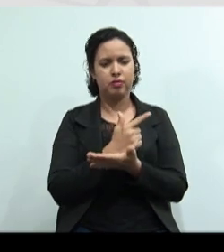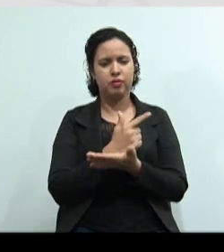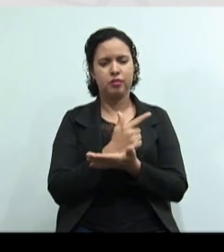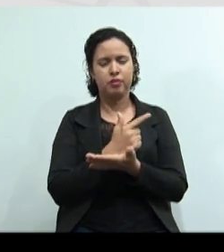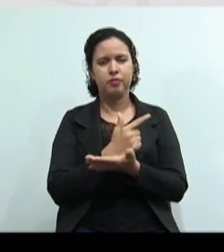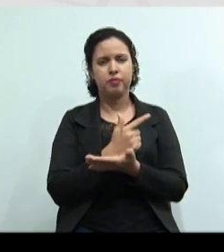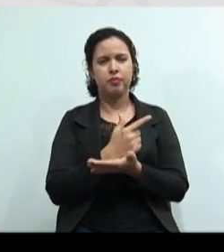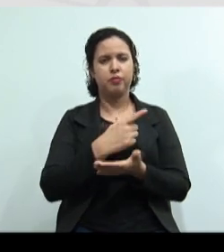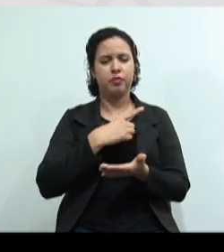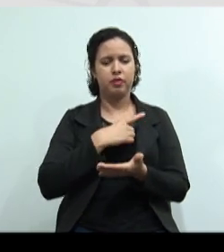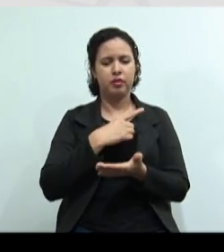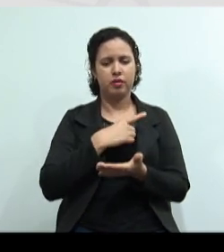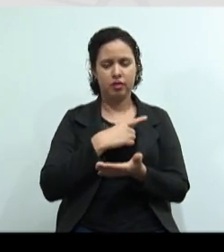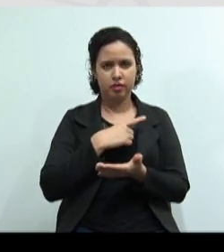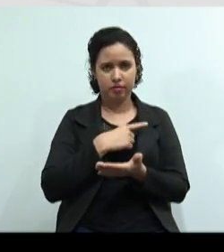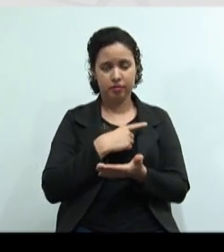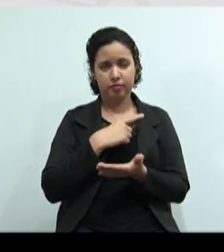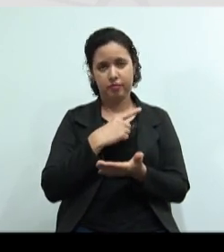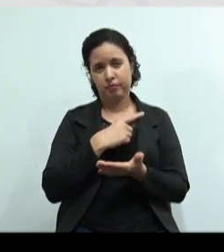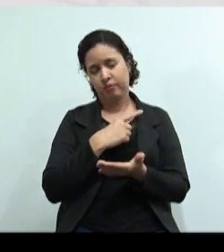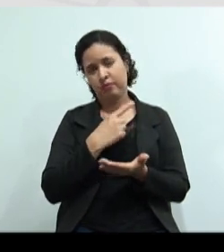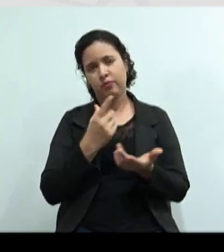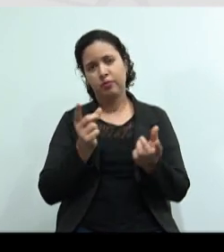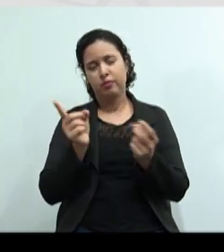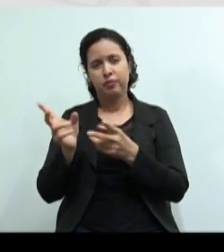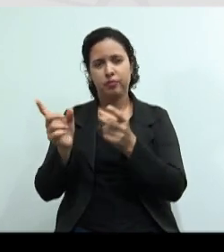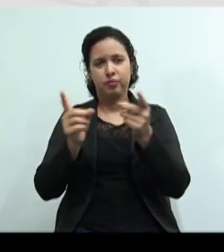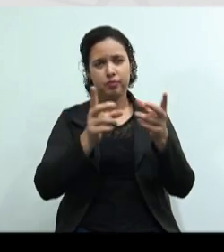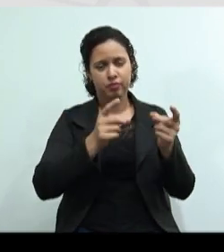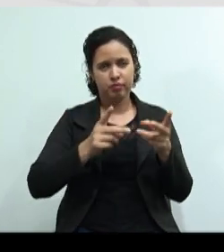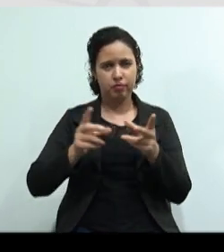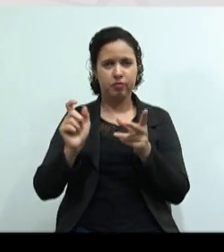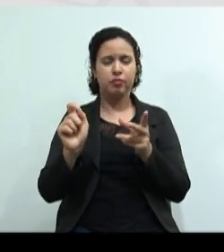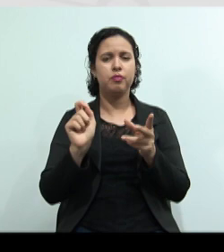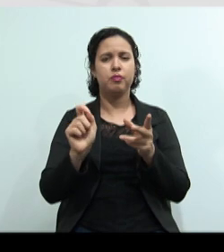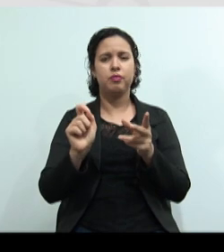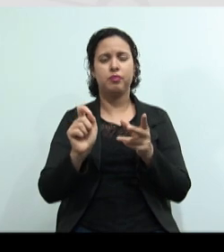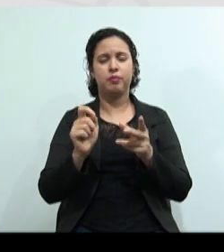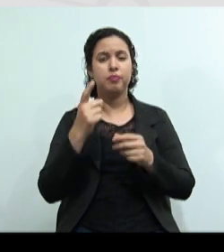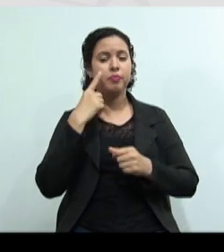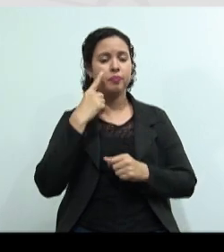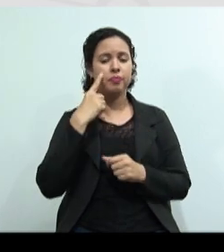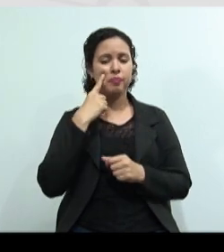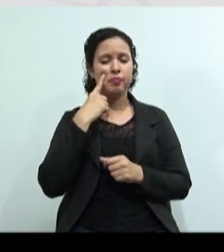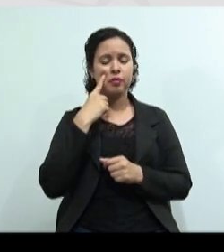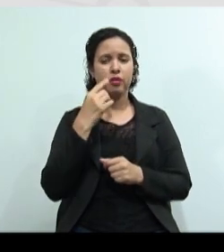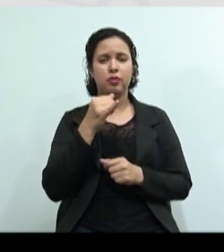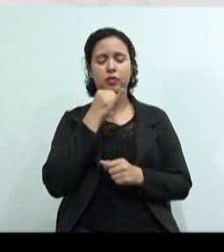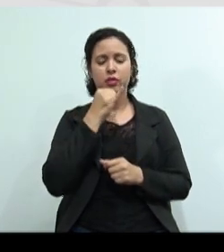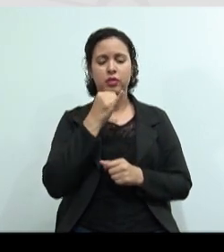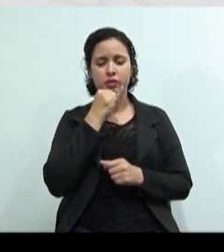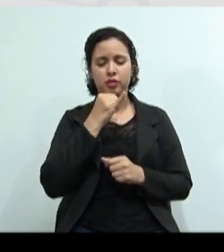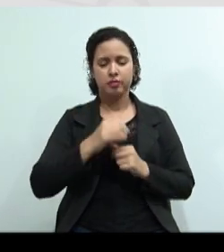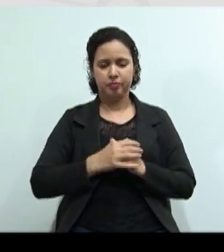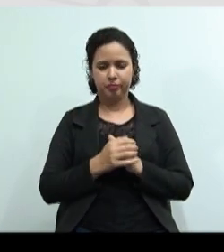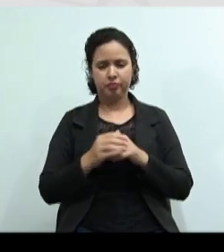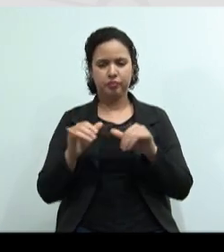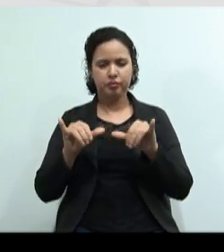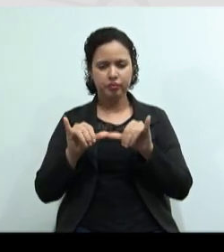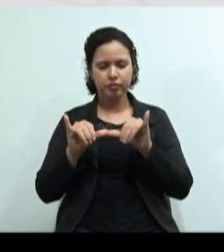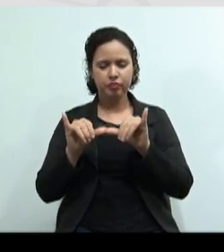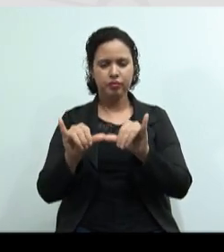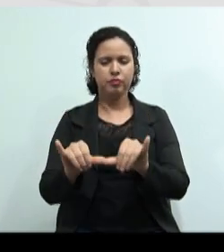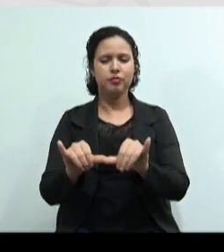os itens adquiridos mais recentemente. Então, voltando aqui o nosso exemplo. Então, eu tenho aqui cestinha, verde,